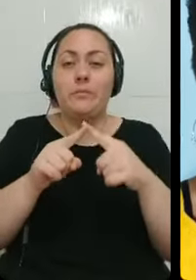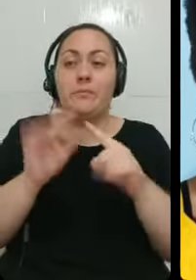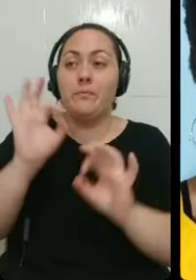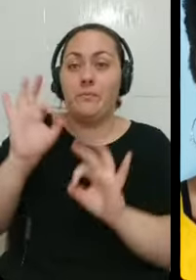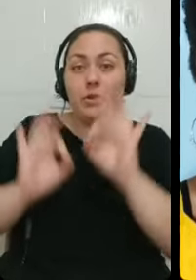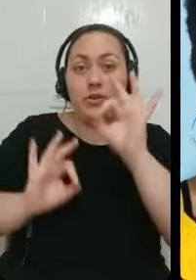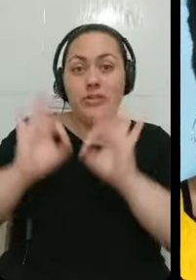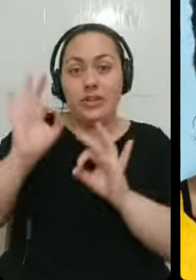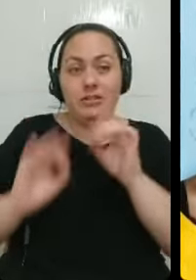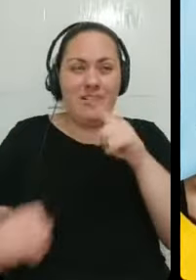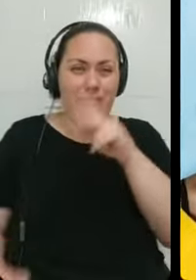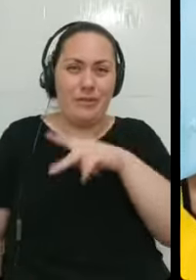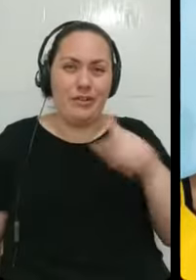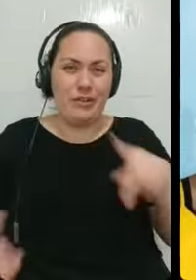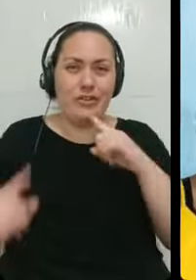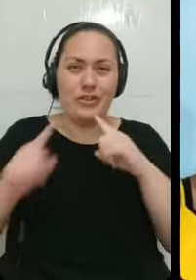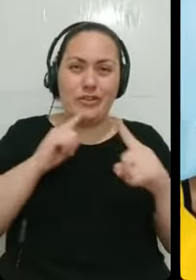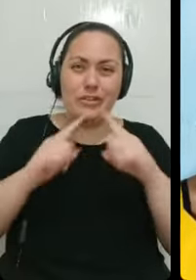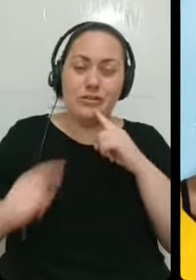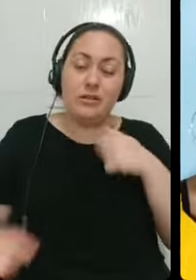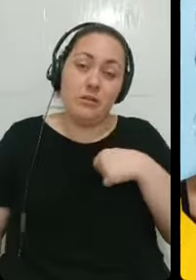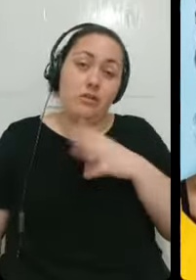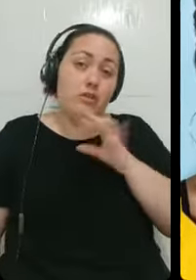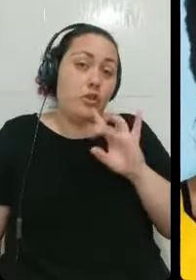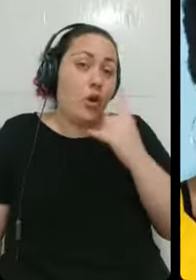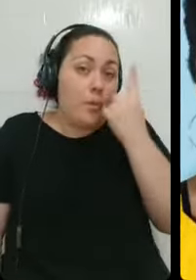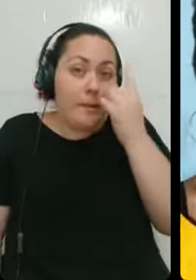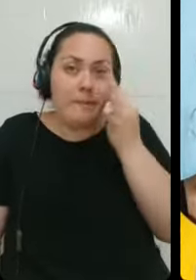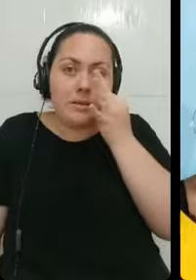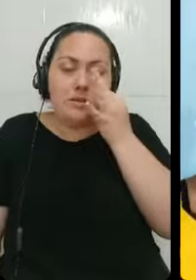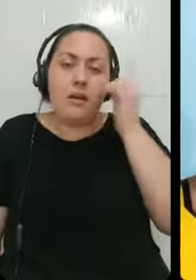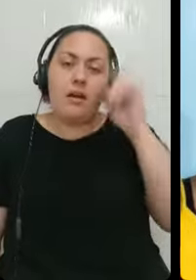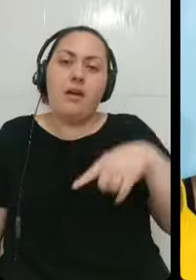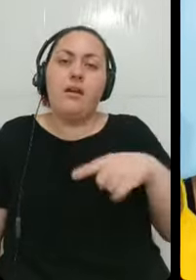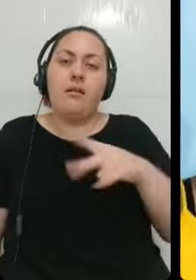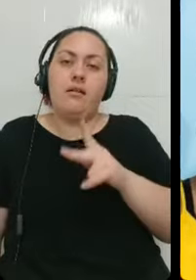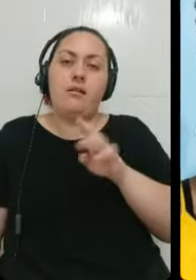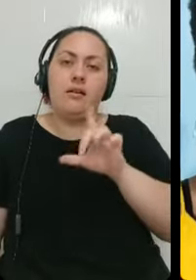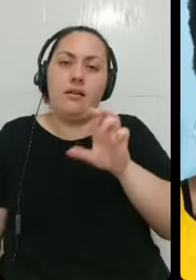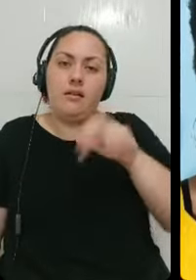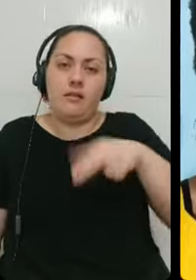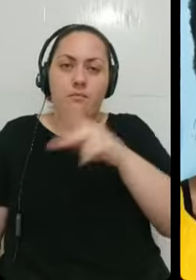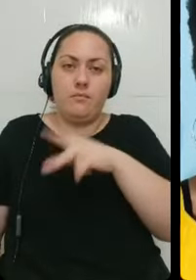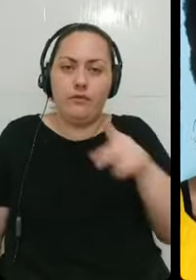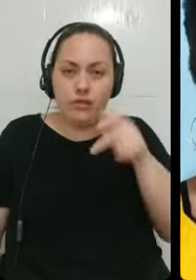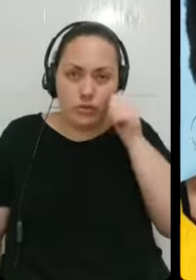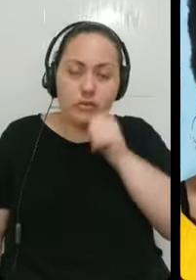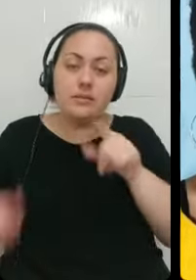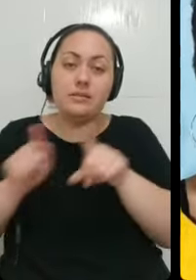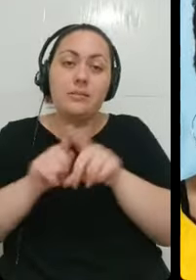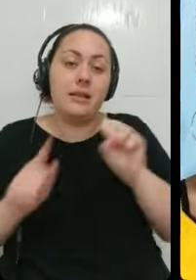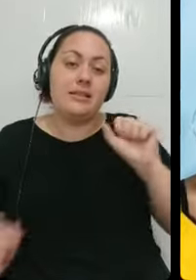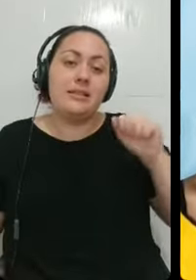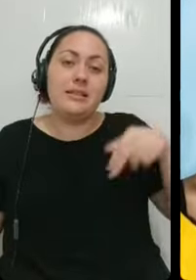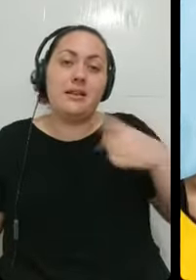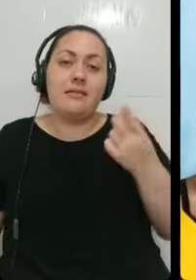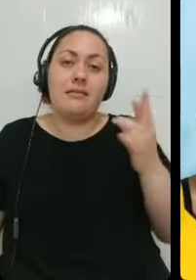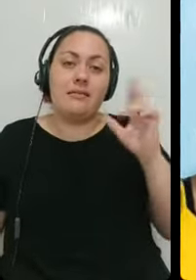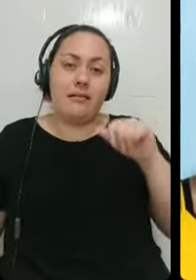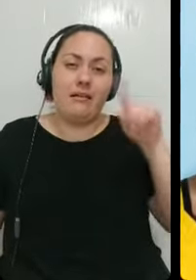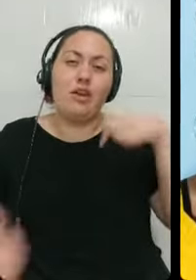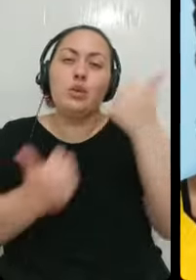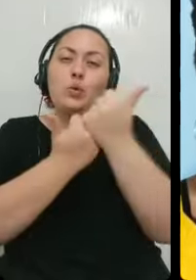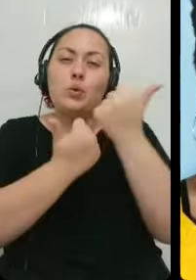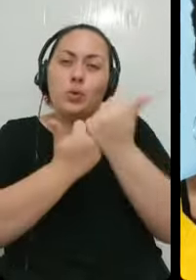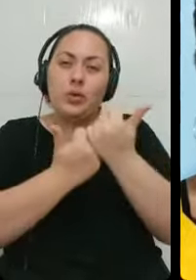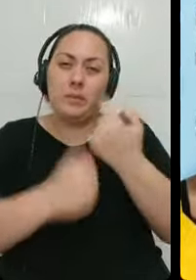que são coordenadores do projeto, eu só conheço pessoalmente a Prof. Kellen, só deu tempo de conhecer ela, e a Prof. Sandra também, que ela dava tutoria no primeiro ano. Mas tanto os meus